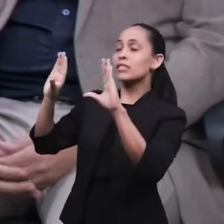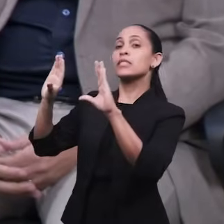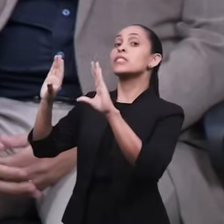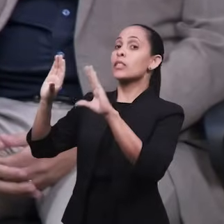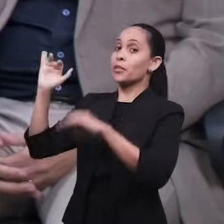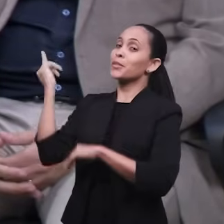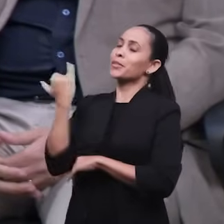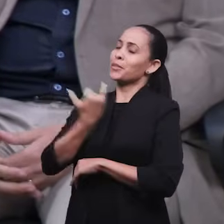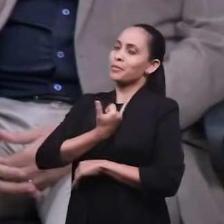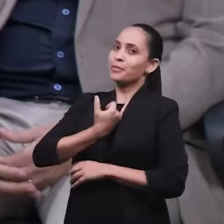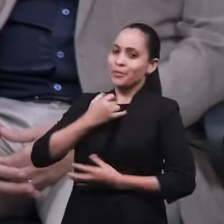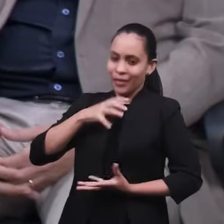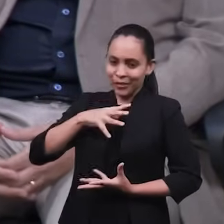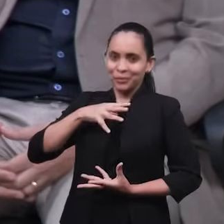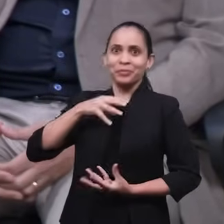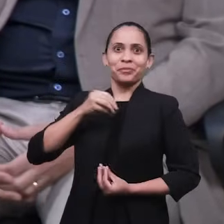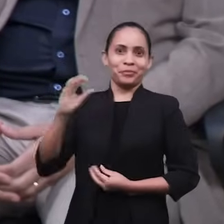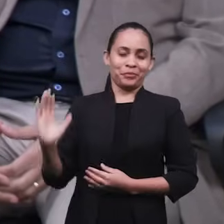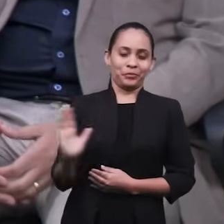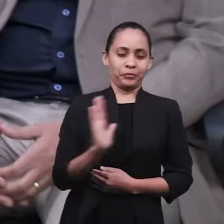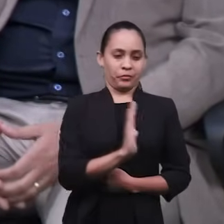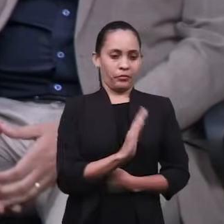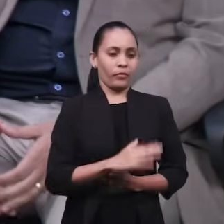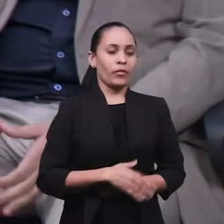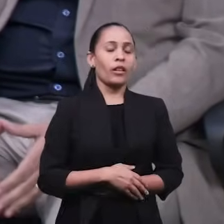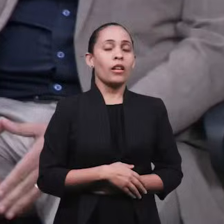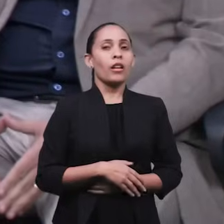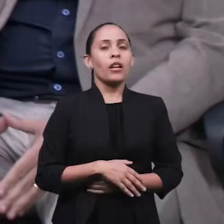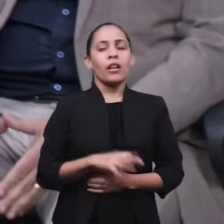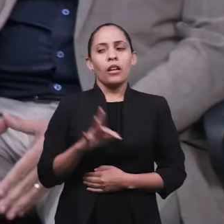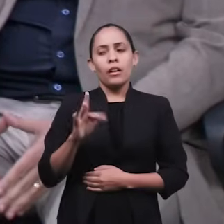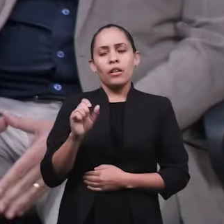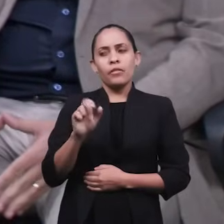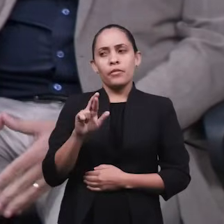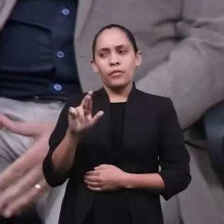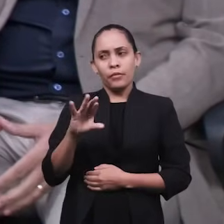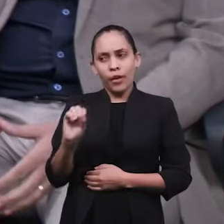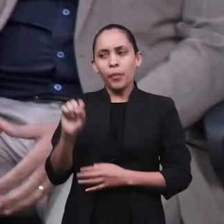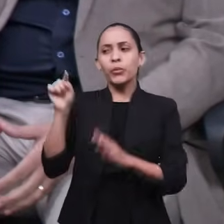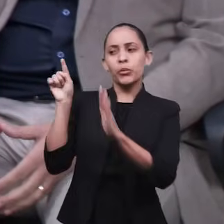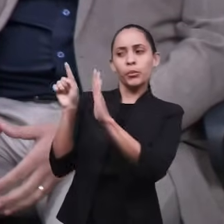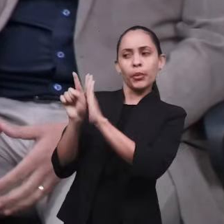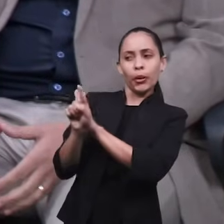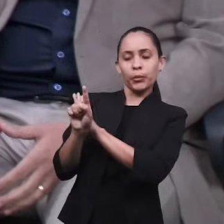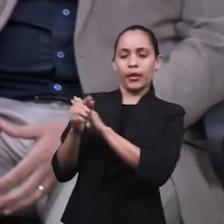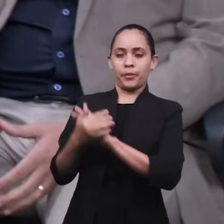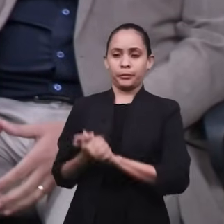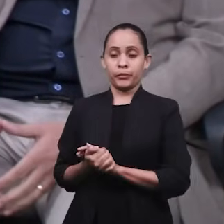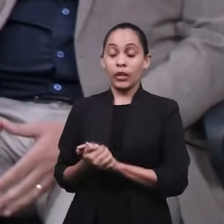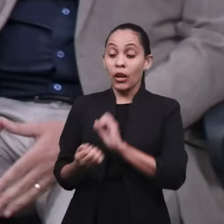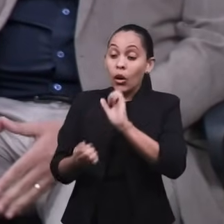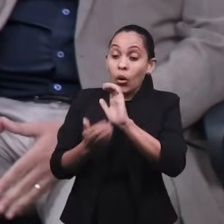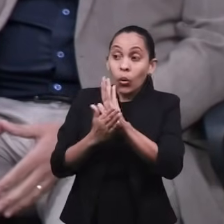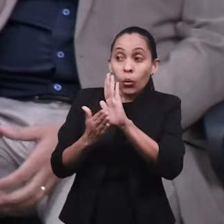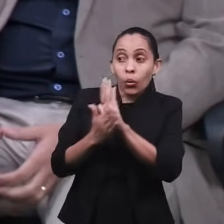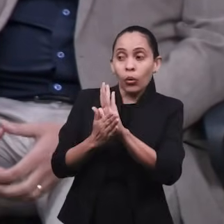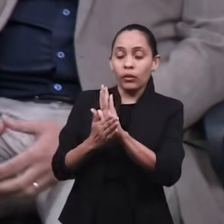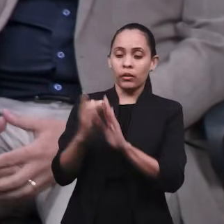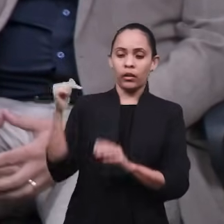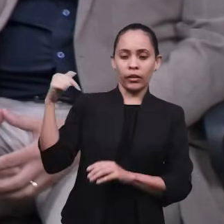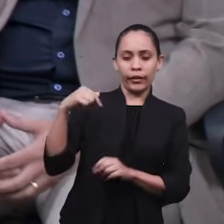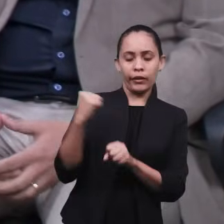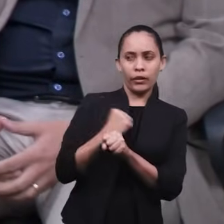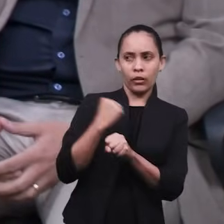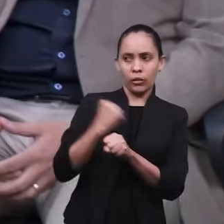que fala a alma do homem. Fábio Salazar, deixa eu perguntar uma coisa para você, porque o louvor na obra